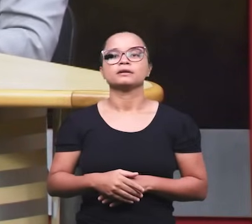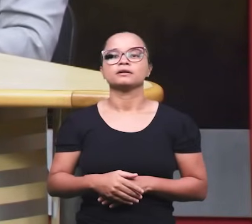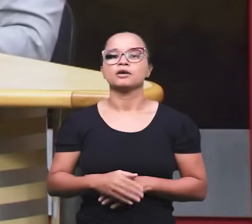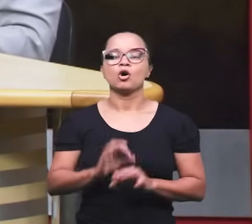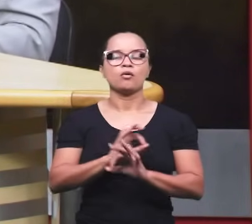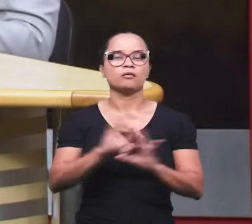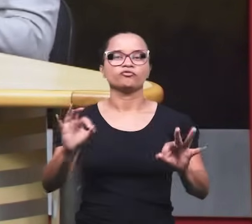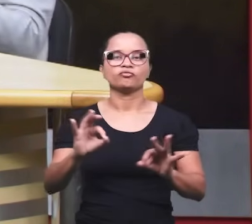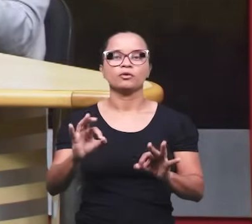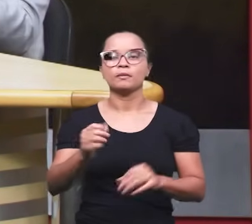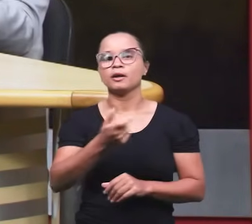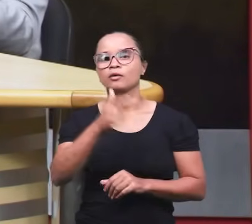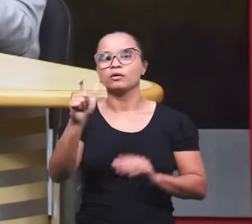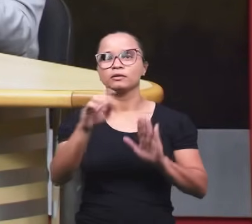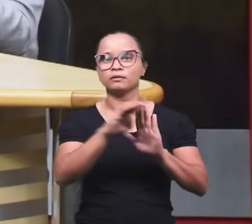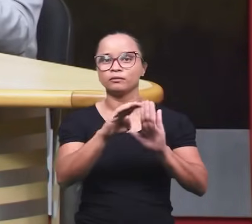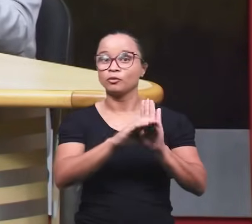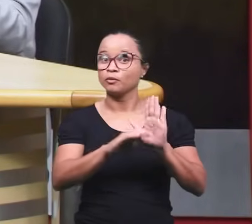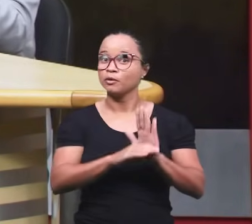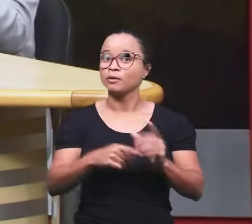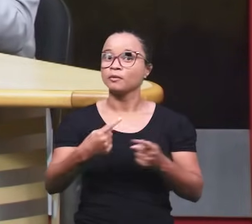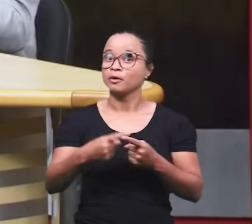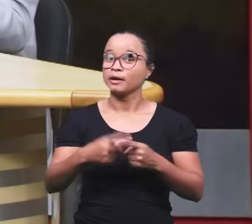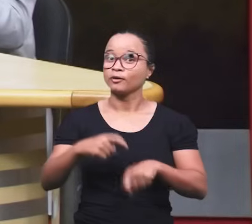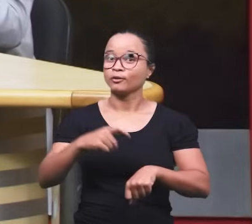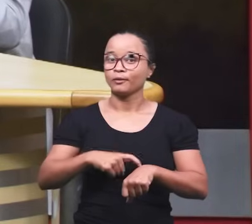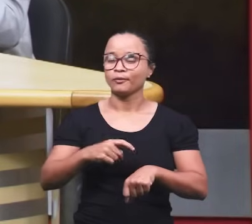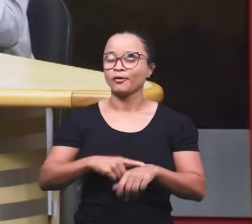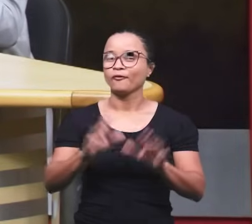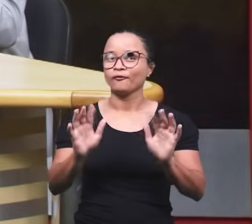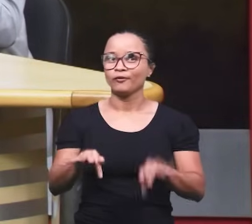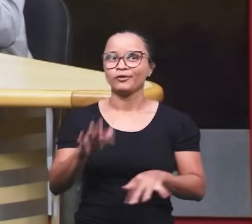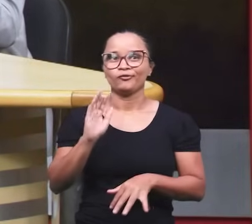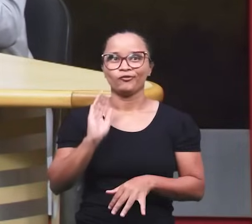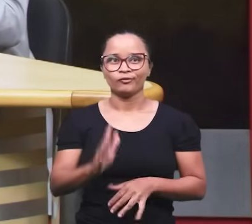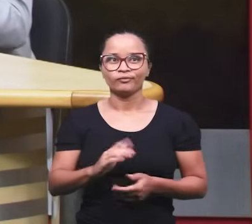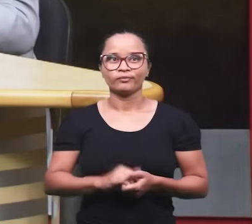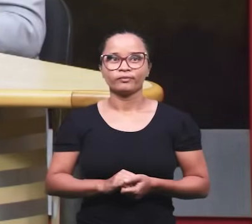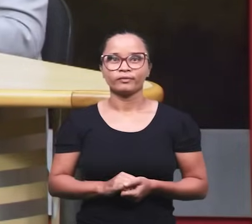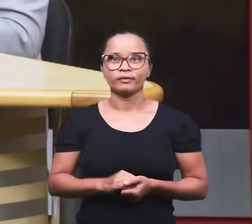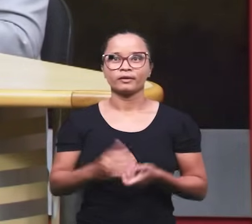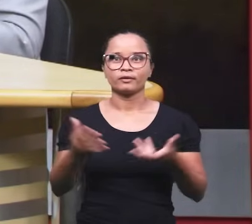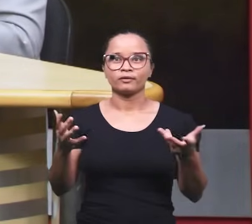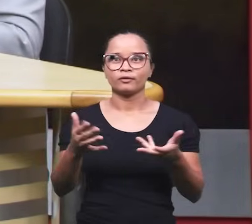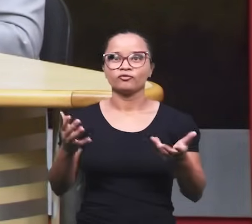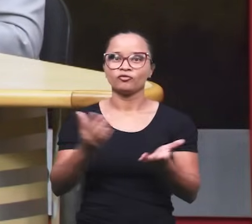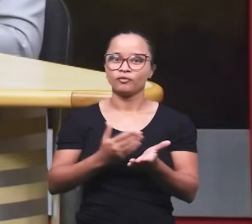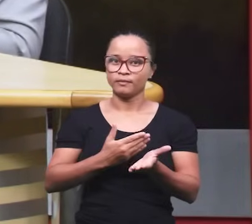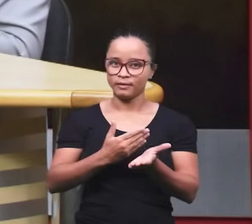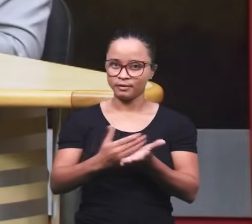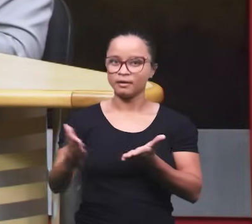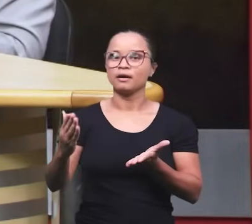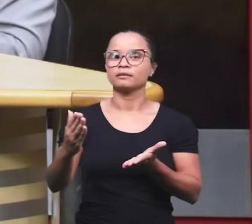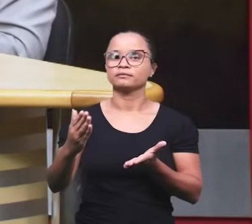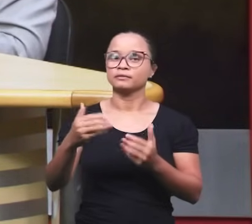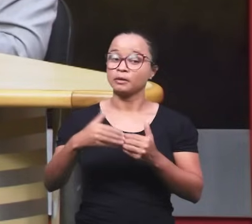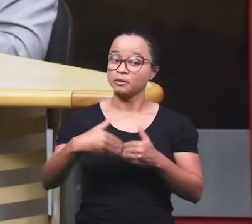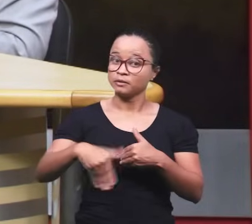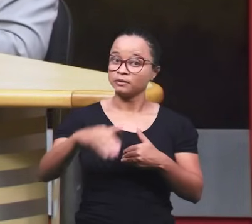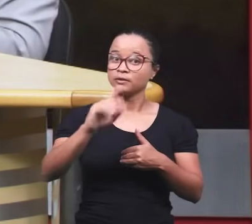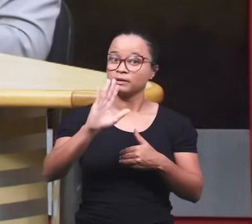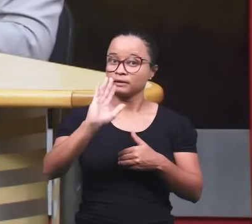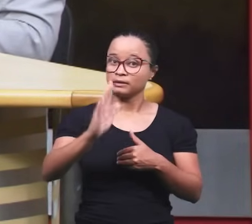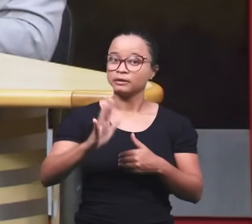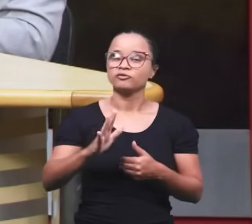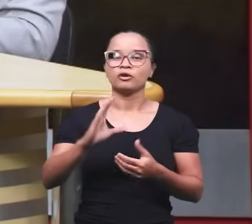excelente para o próximo programa tá porque o nosso tempo já foi e a gente pode começar a partir